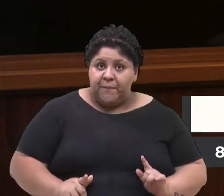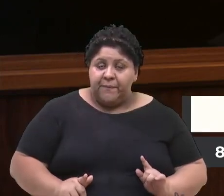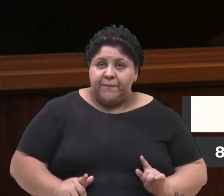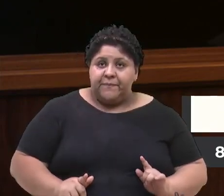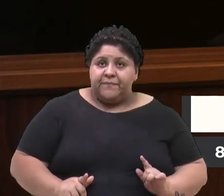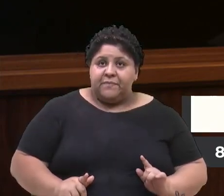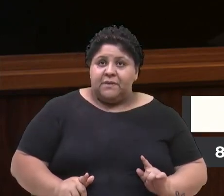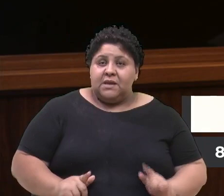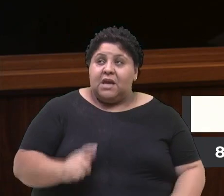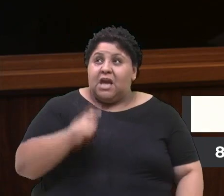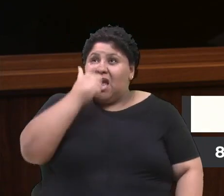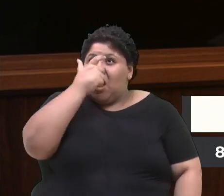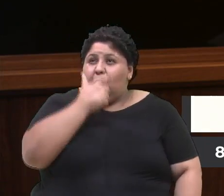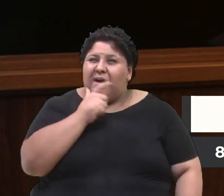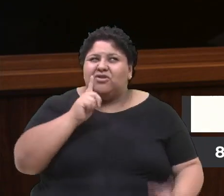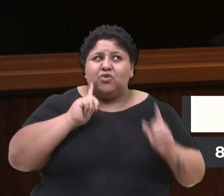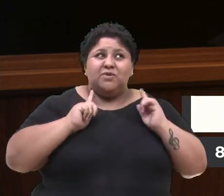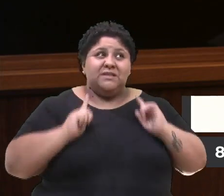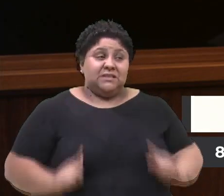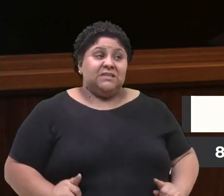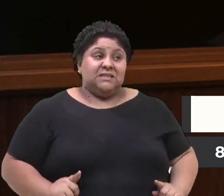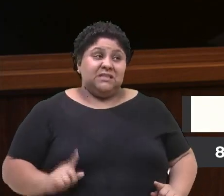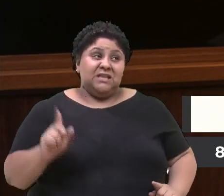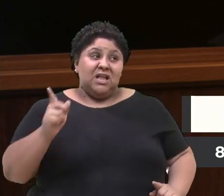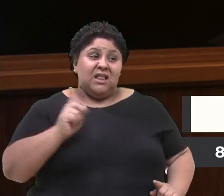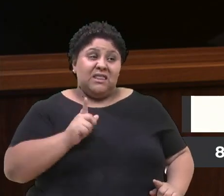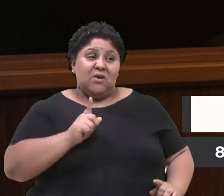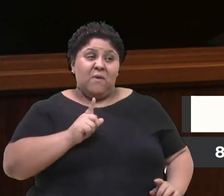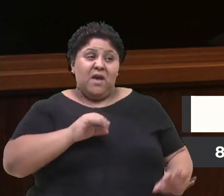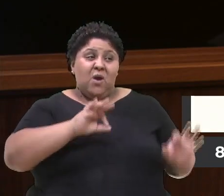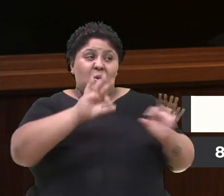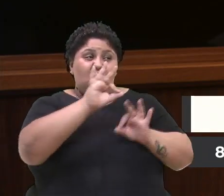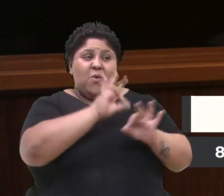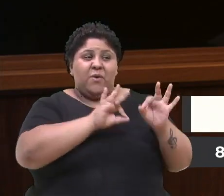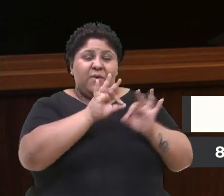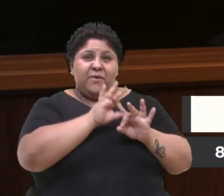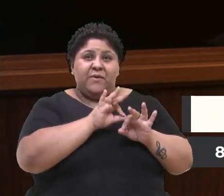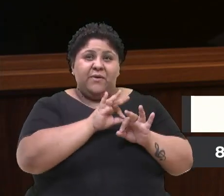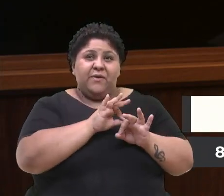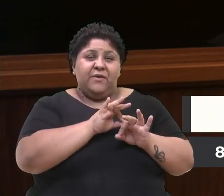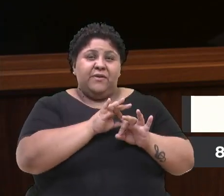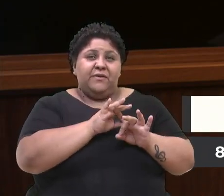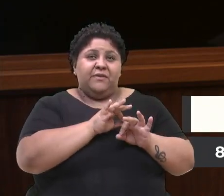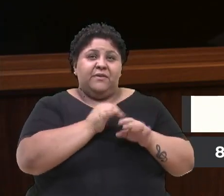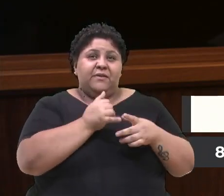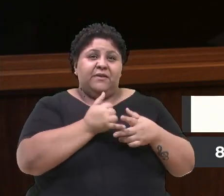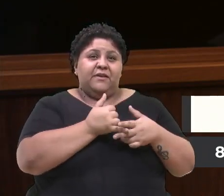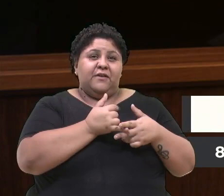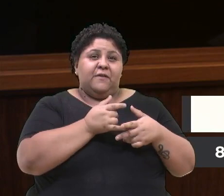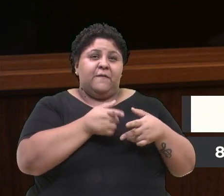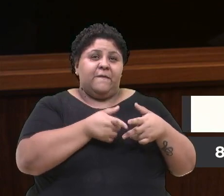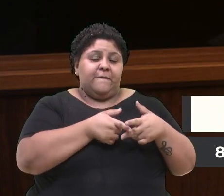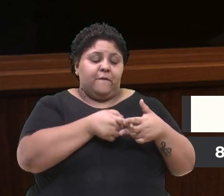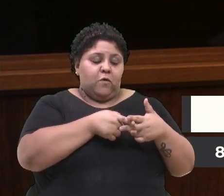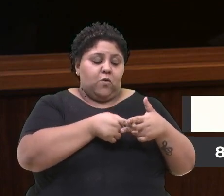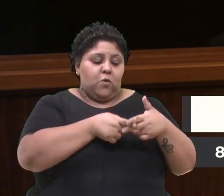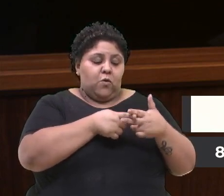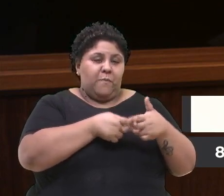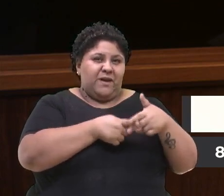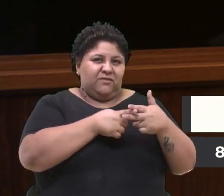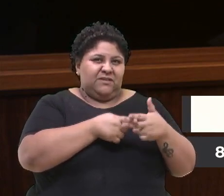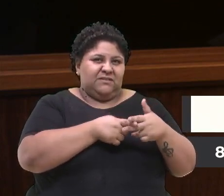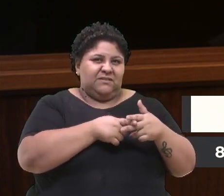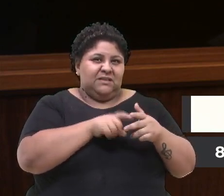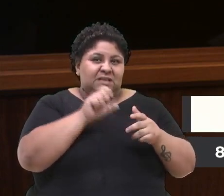que gestão não é manutenção, é gerir aquele espaço. Nós acreditamos,